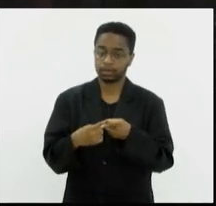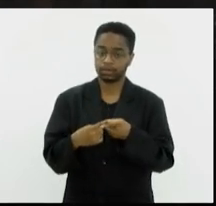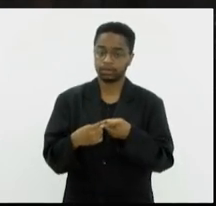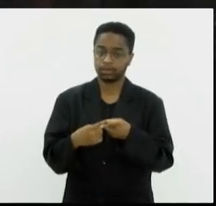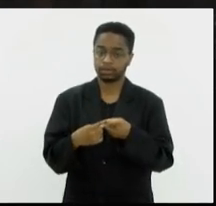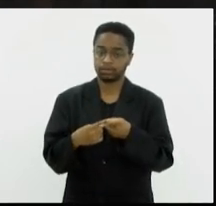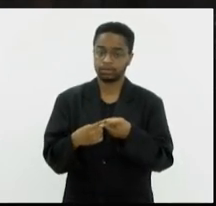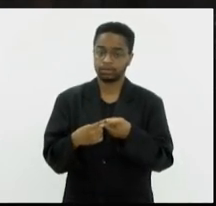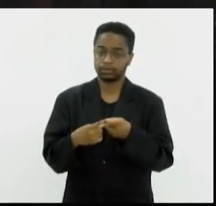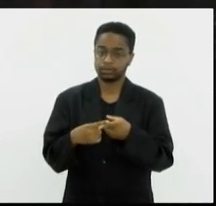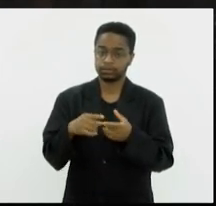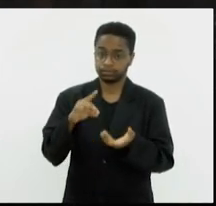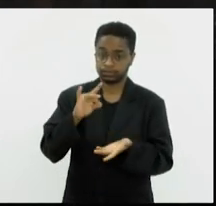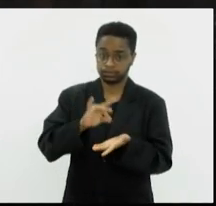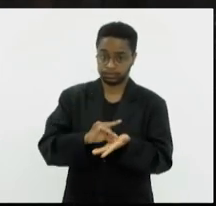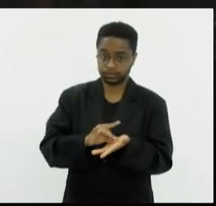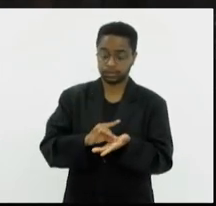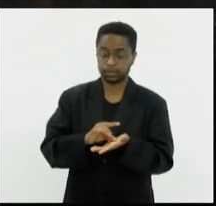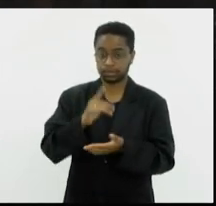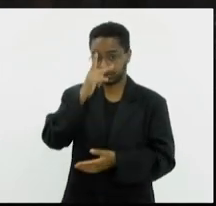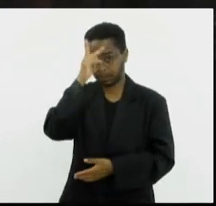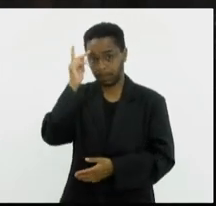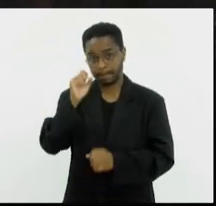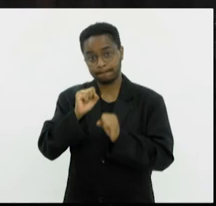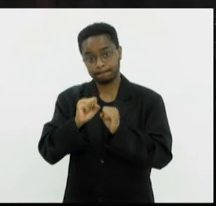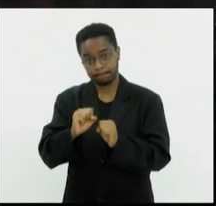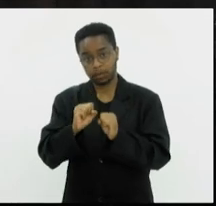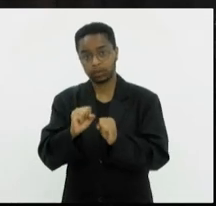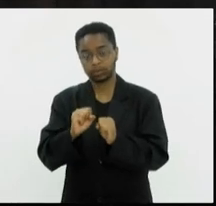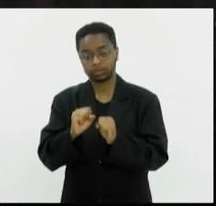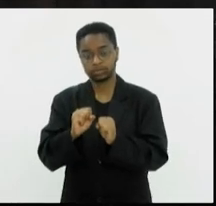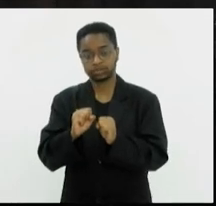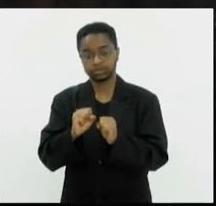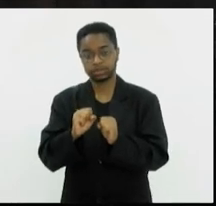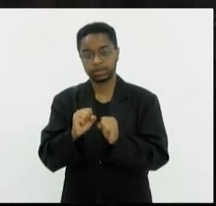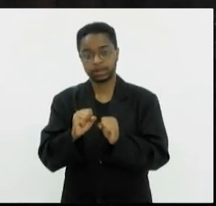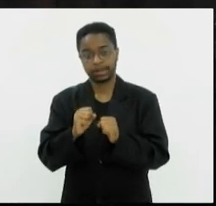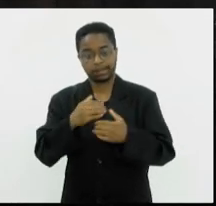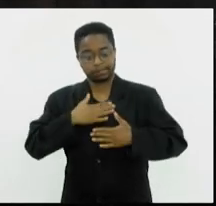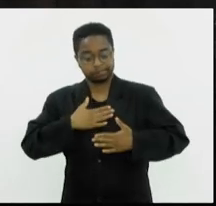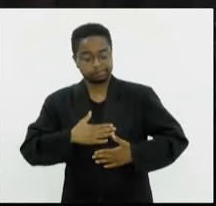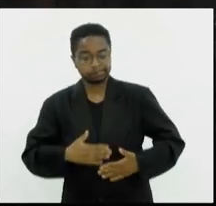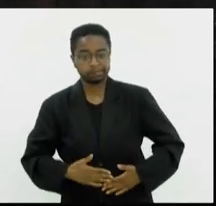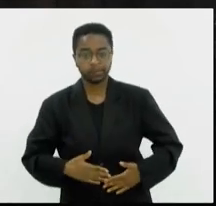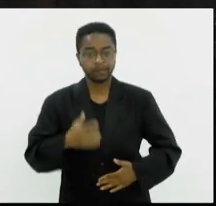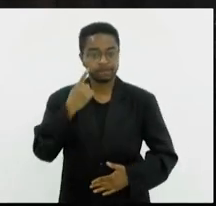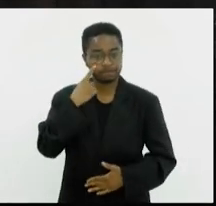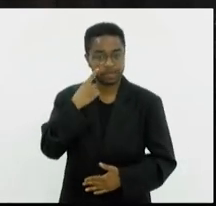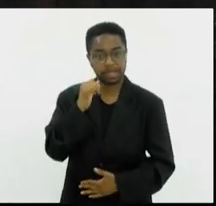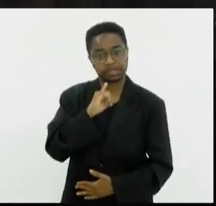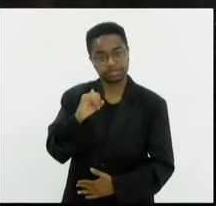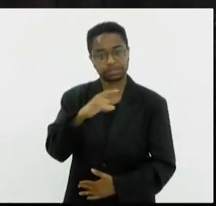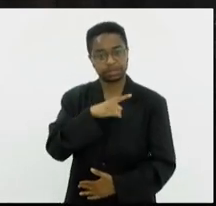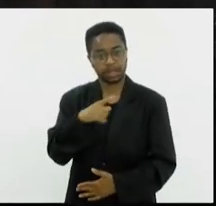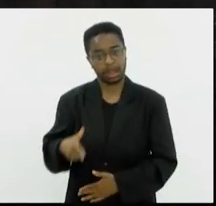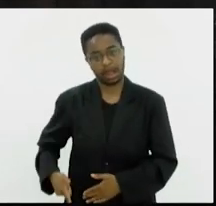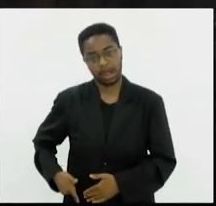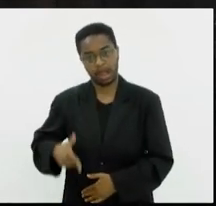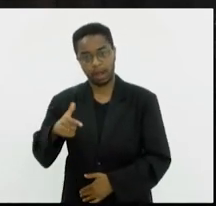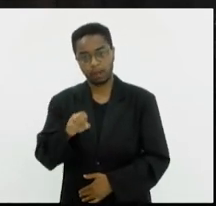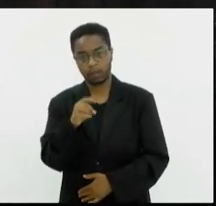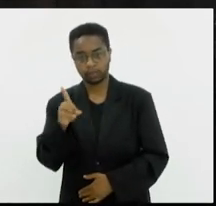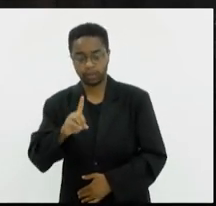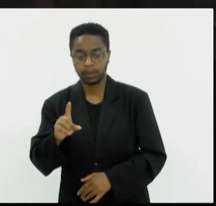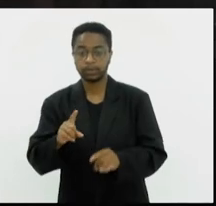legalmente pode proceder a revista e a deputada Marta Rocha